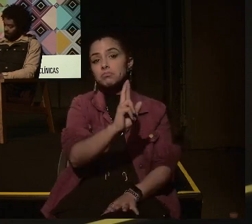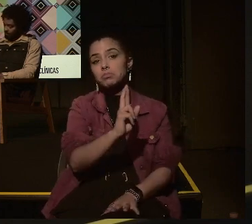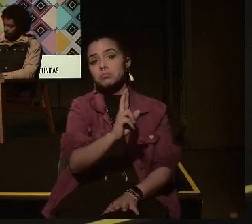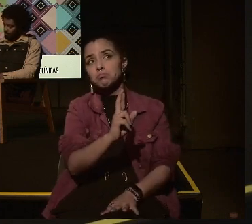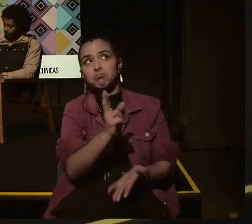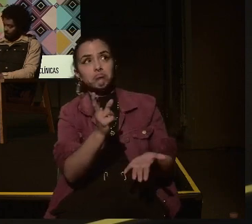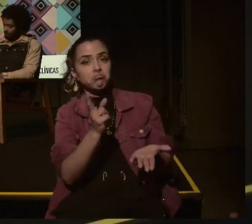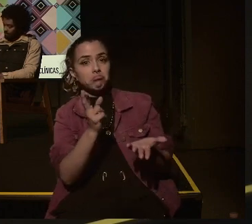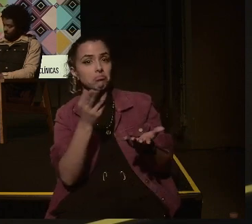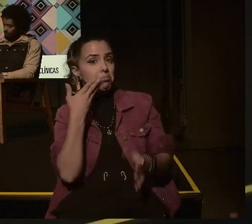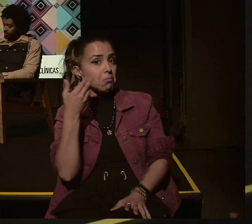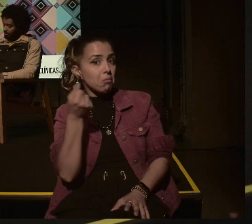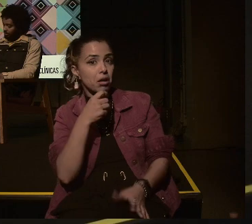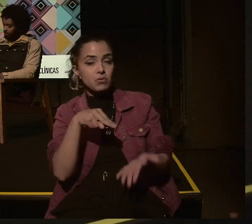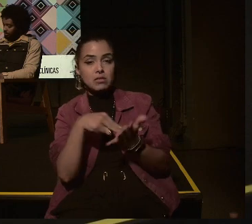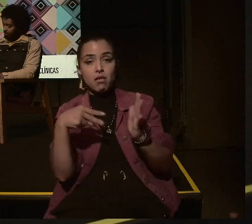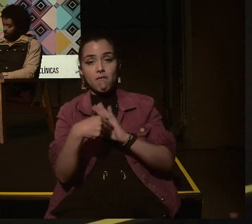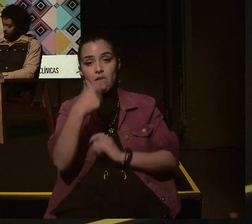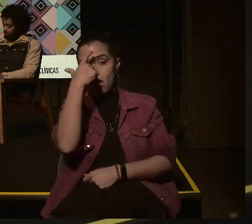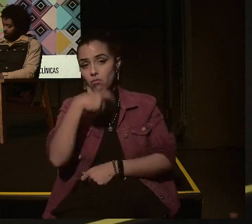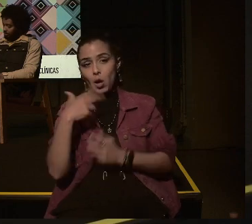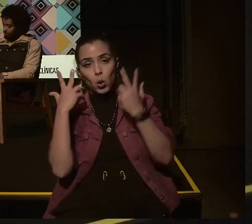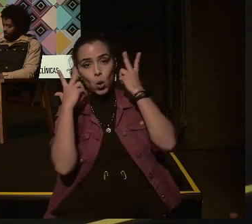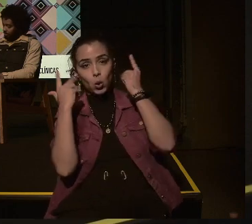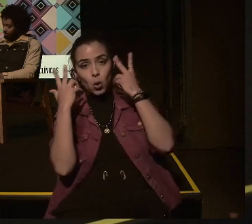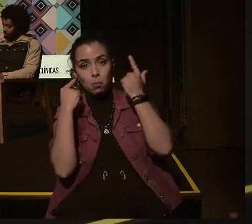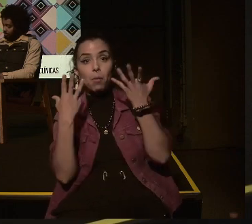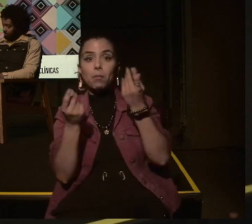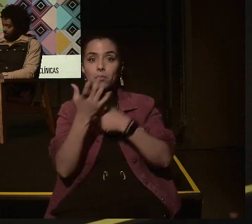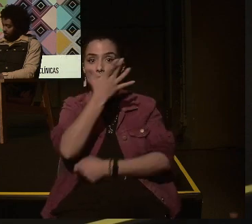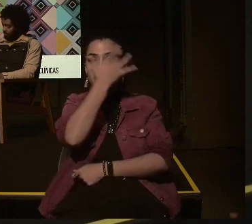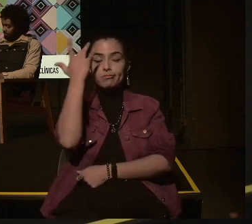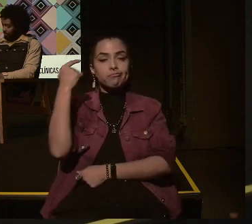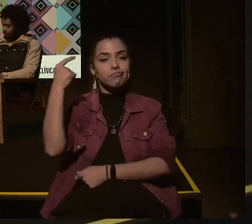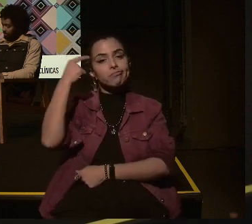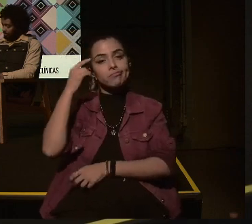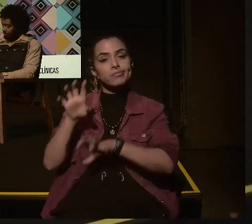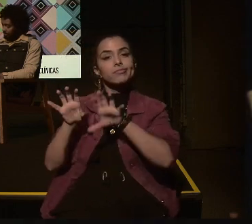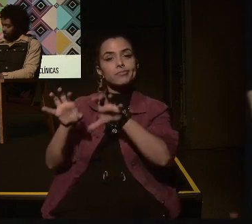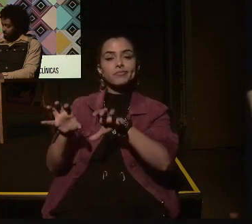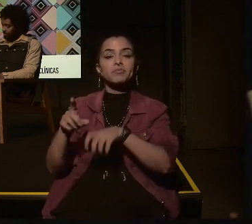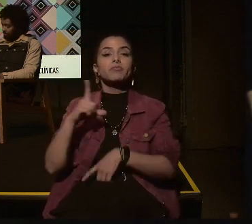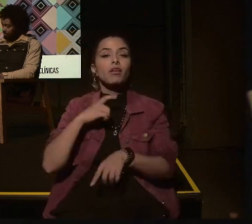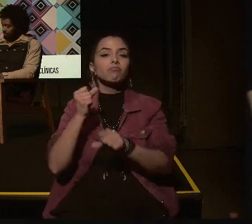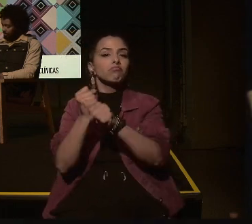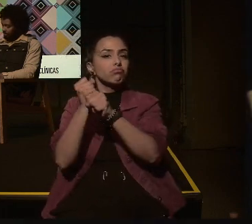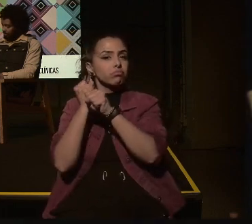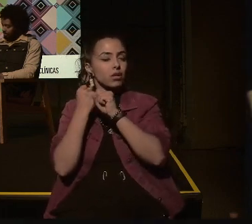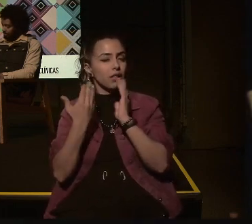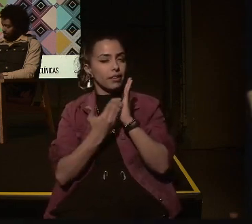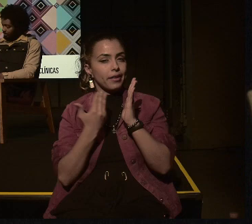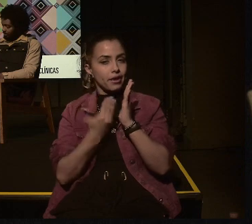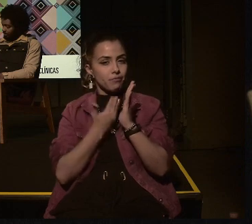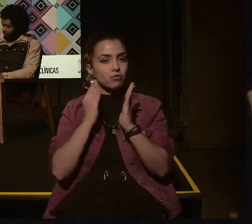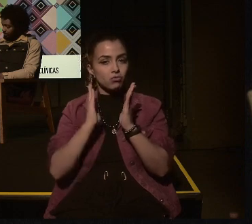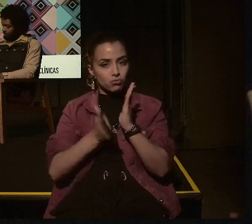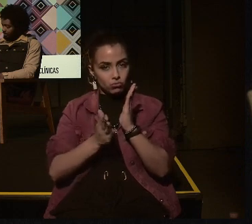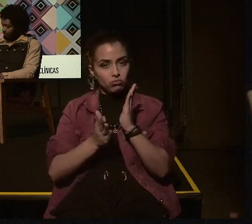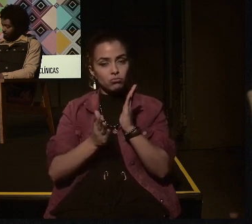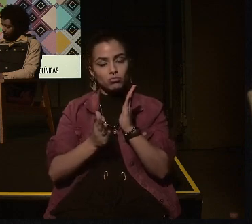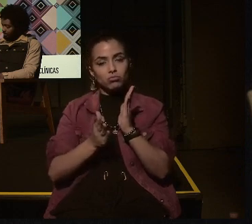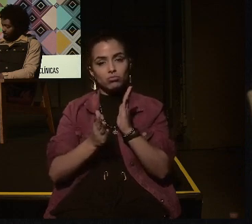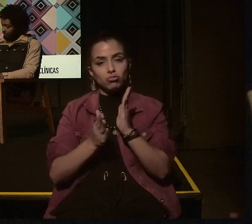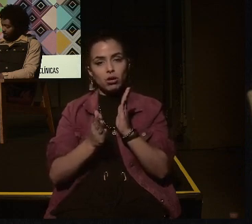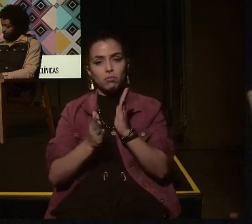Uma série de livros reeditados e publicados na última década sobre branquitude tem mostrado isso. E nas entrevistas,